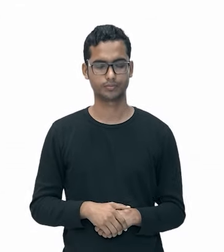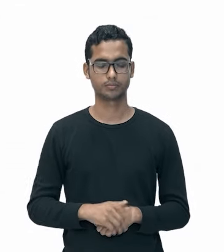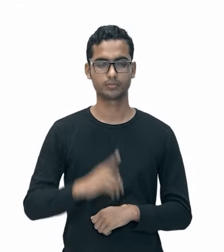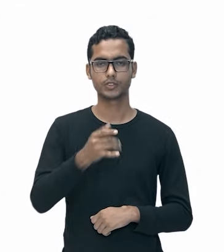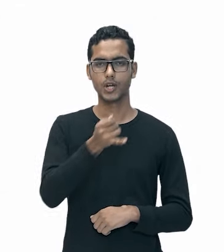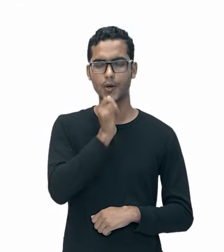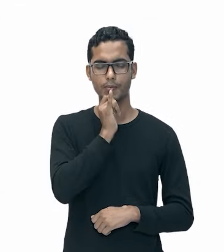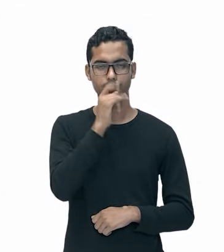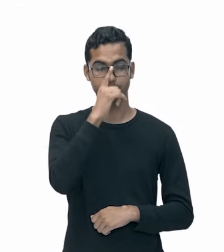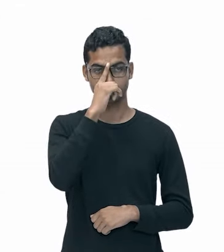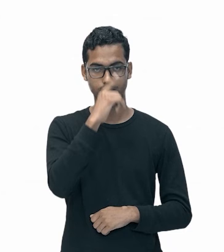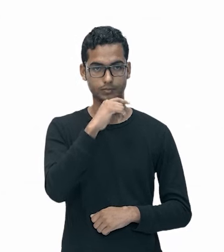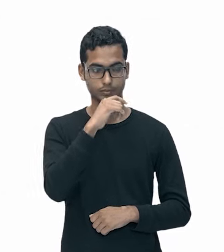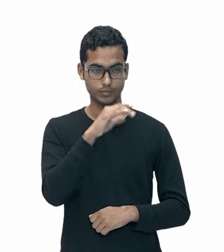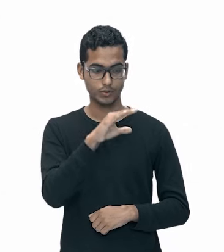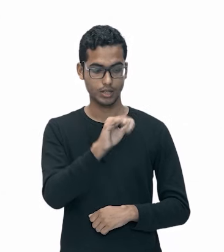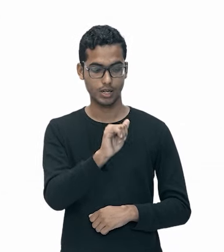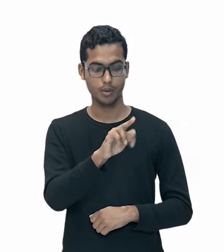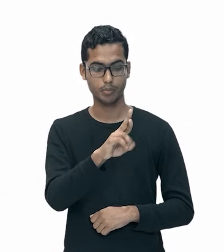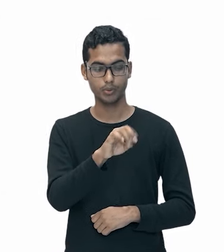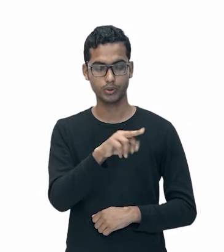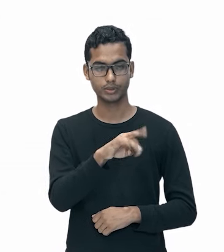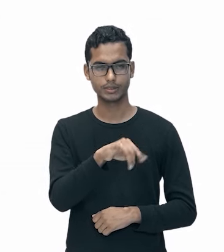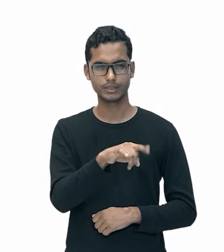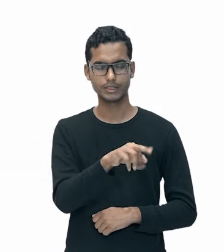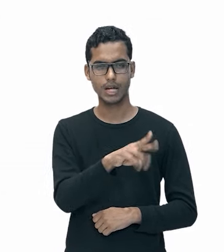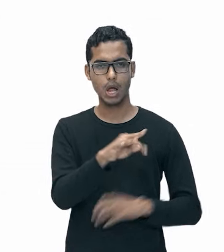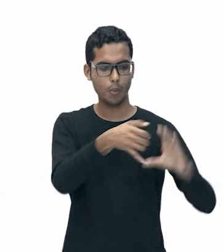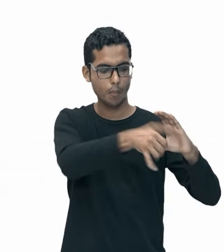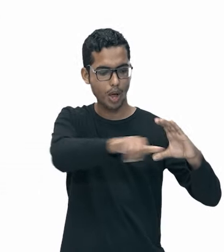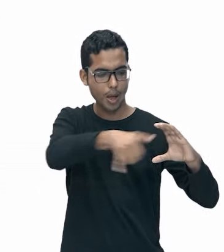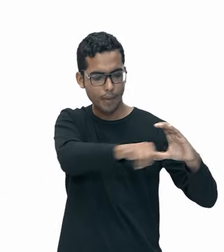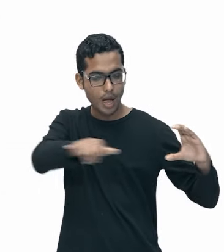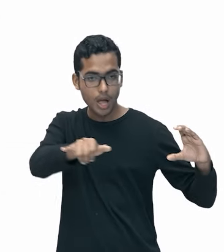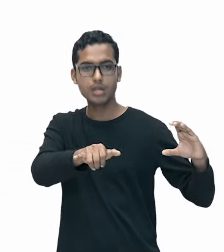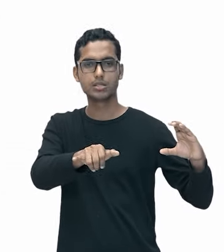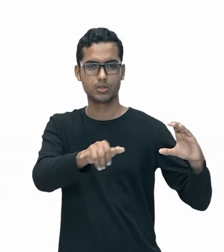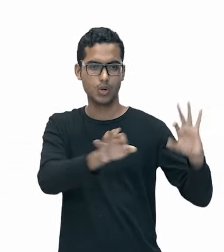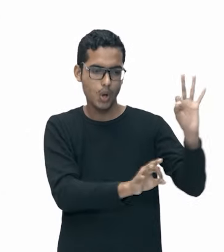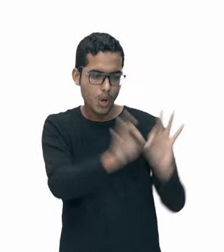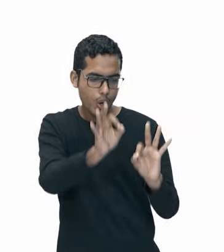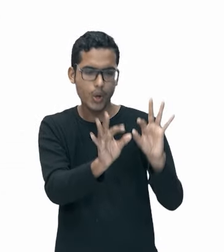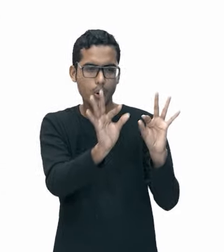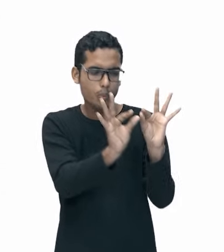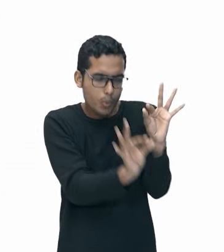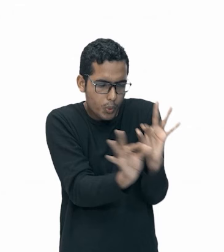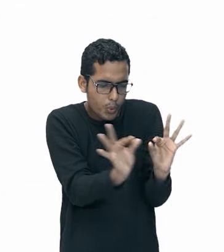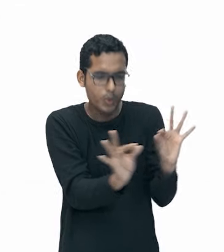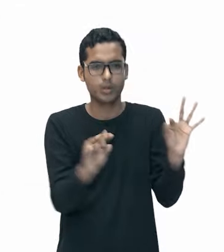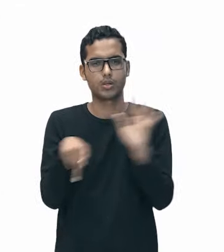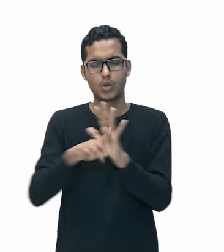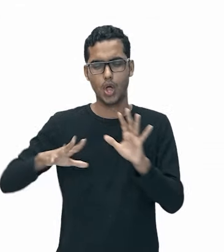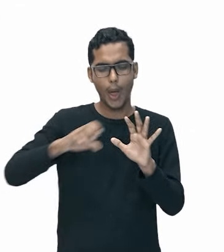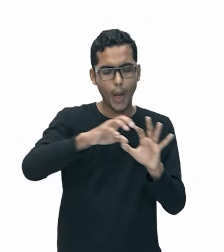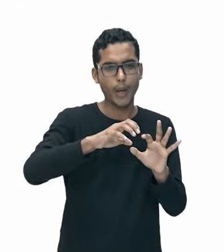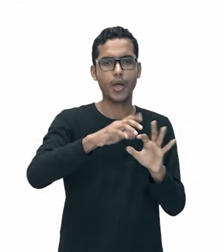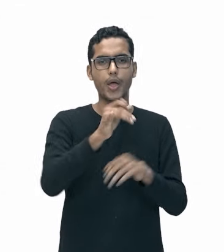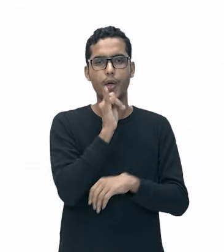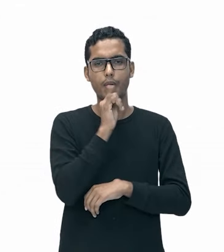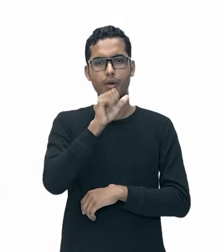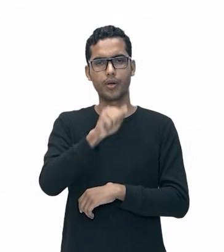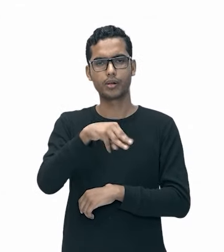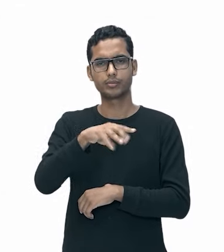né eles são quebrados em açúcares menores né Por enzimas como a amilase que é